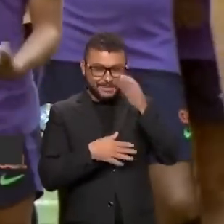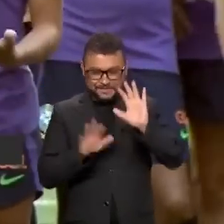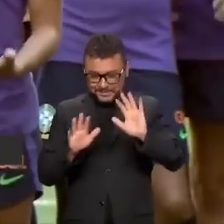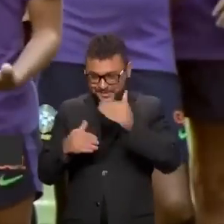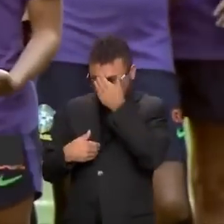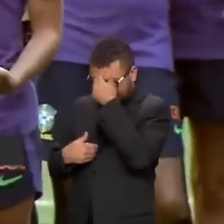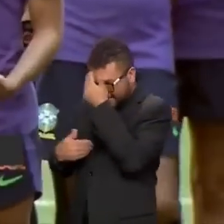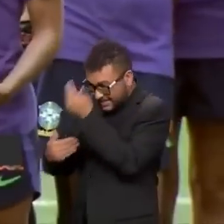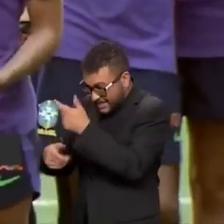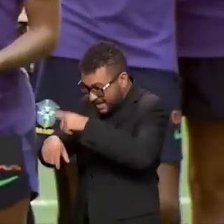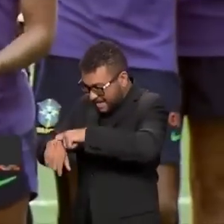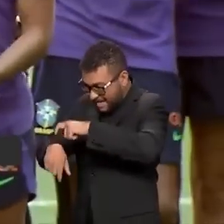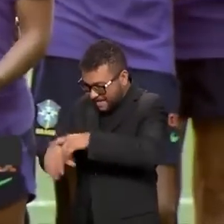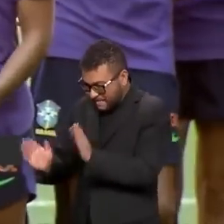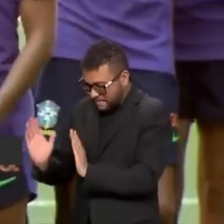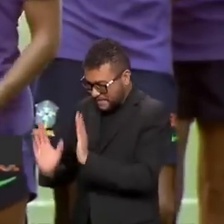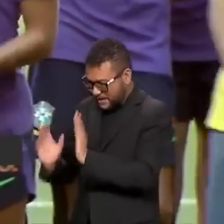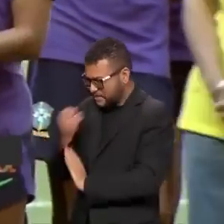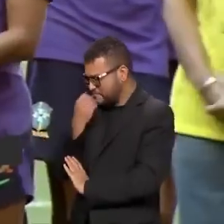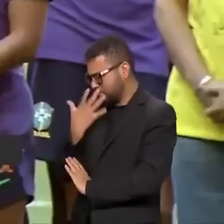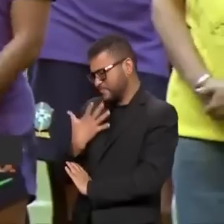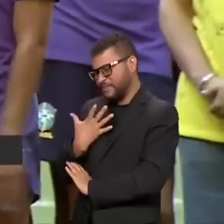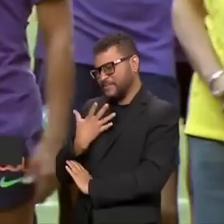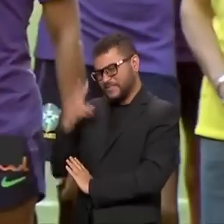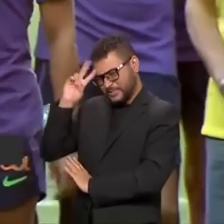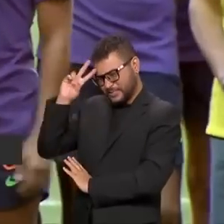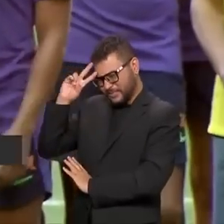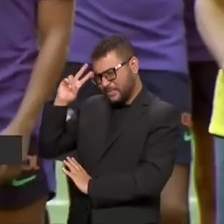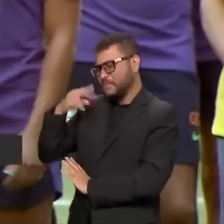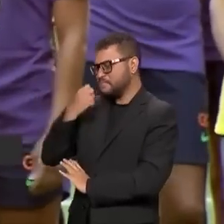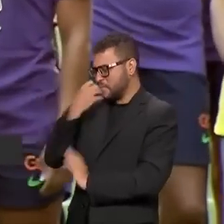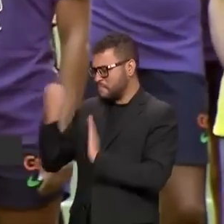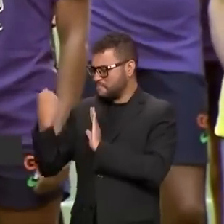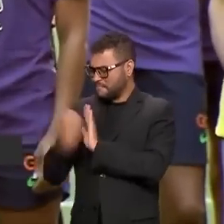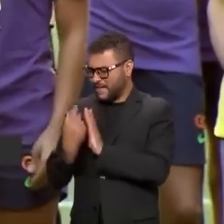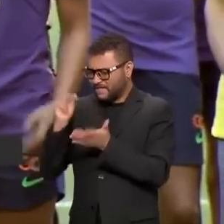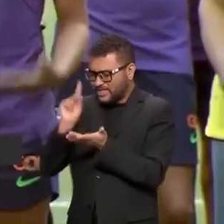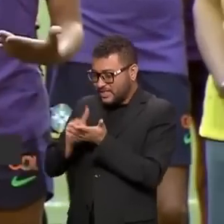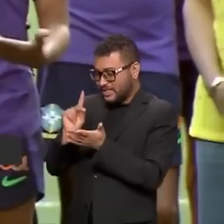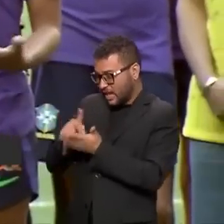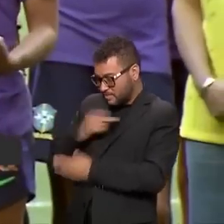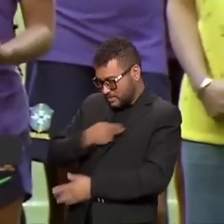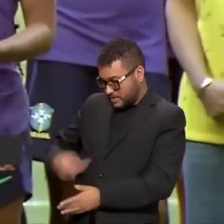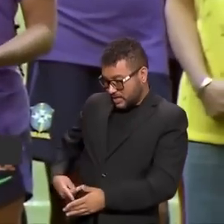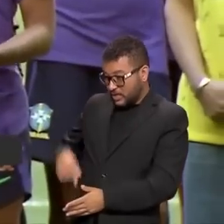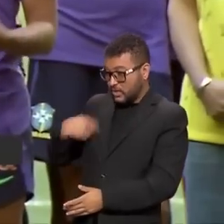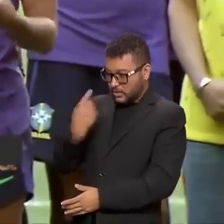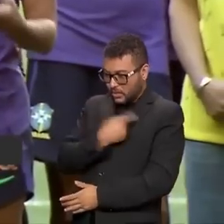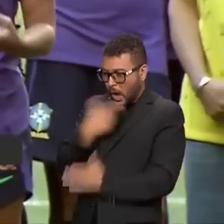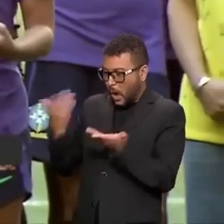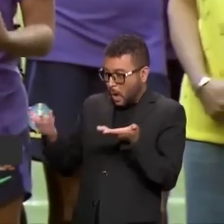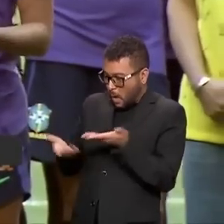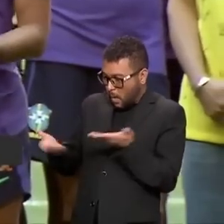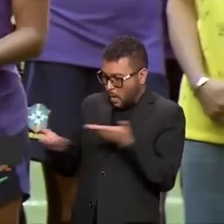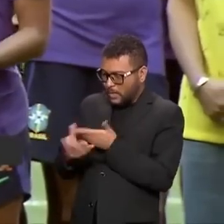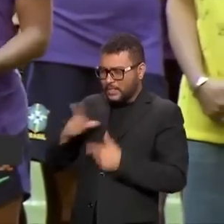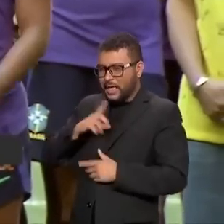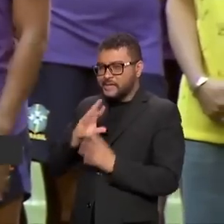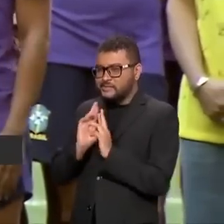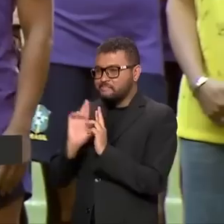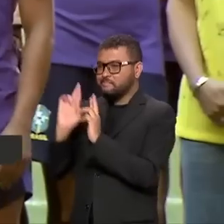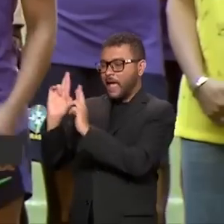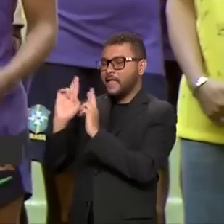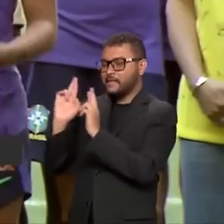um momento único, um momento histórico e um momento muito simbólico, presidente, porque hoje a gente está trazendo mais